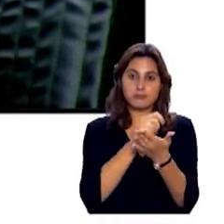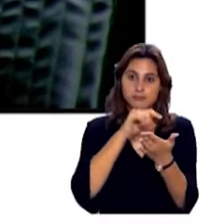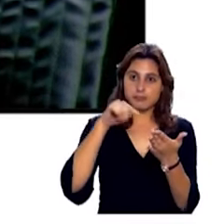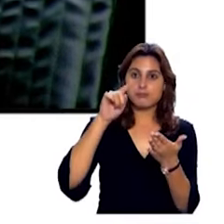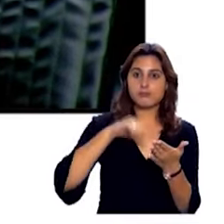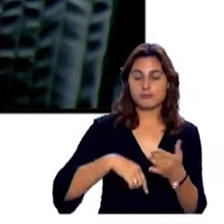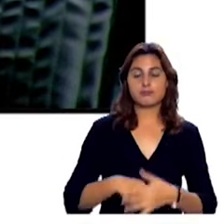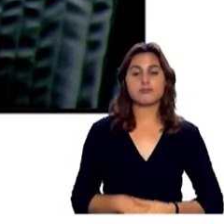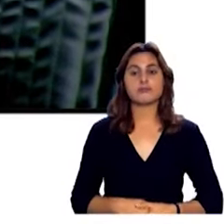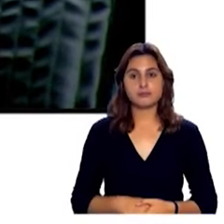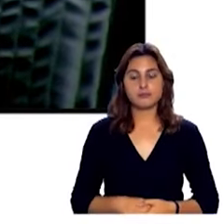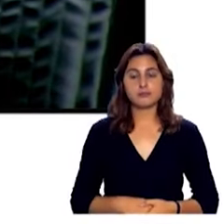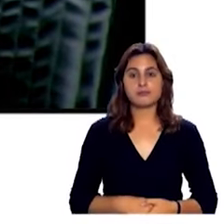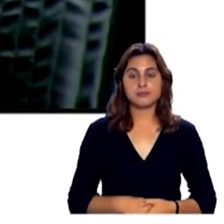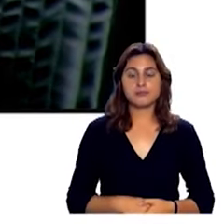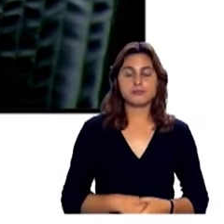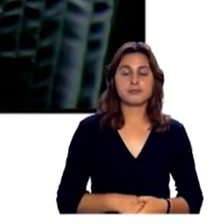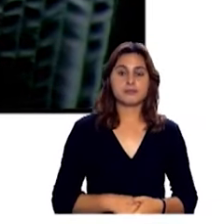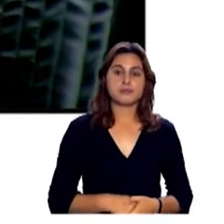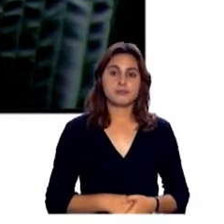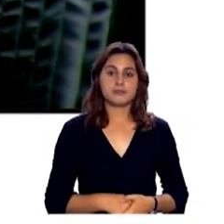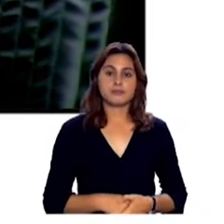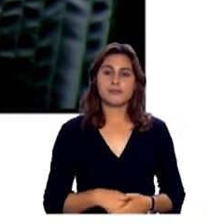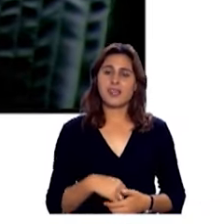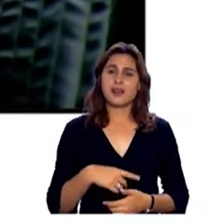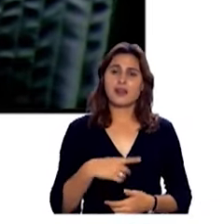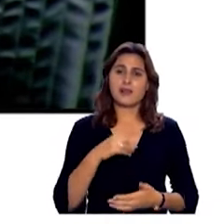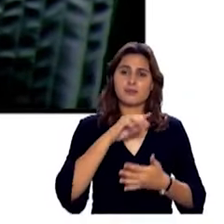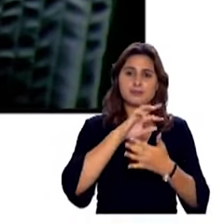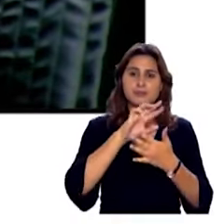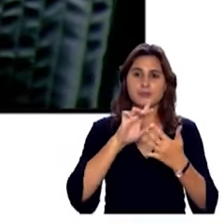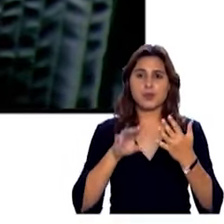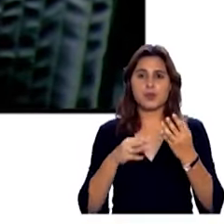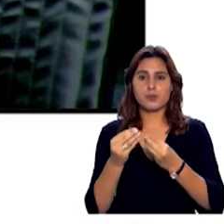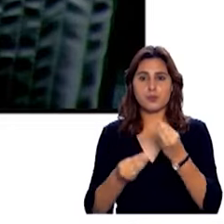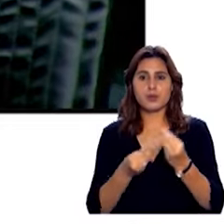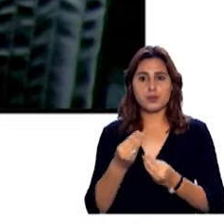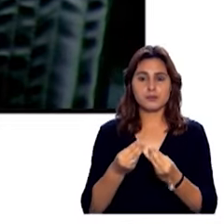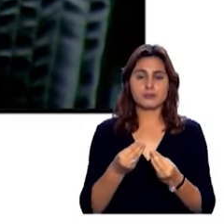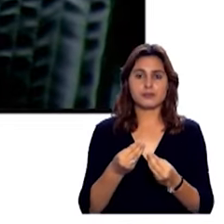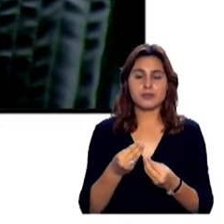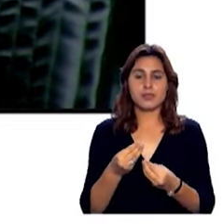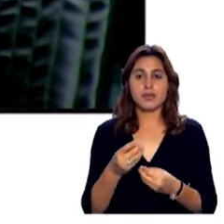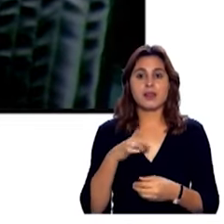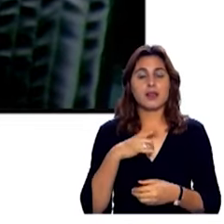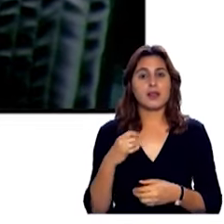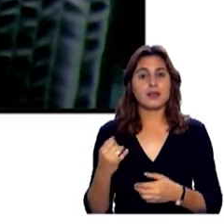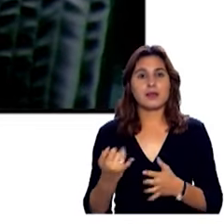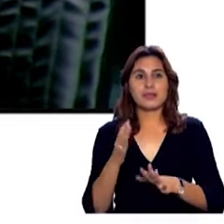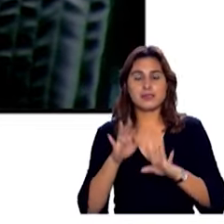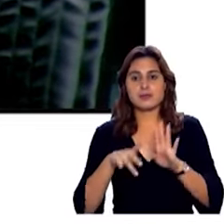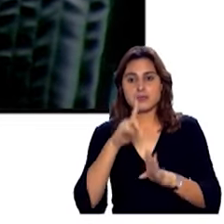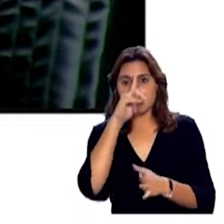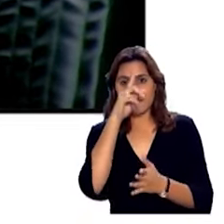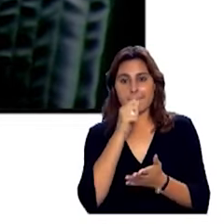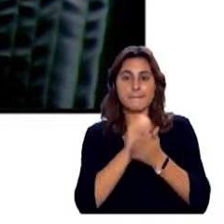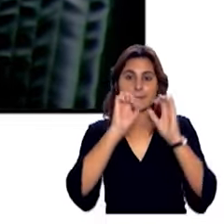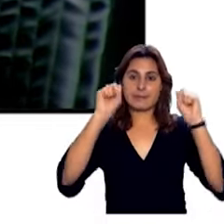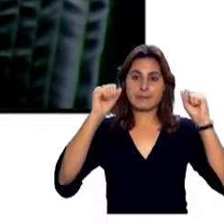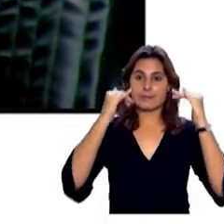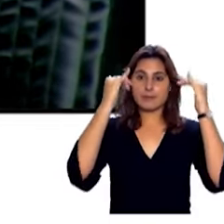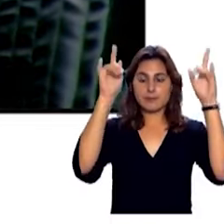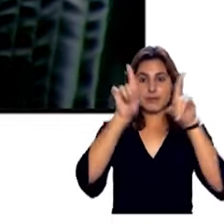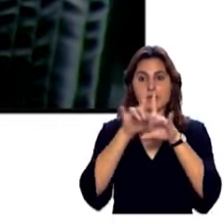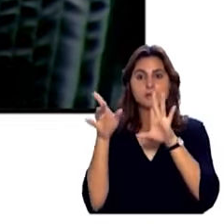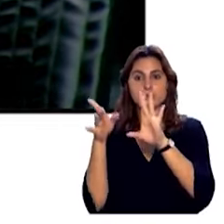Dr François também mencionava isso uma função dissuasório muito importante nas decisões da corte e nas relações entre